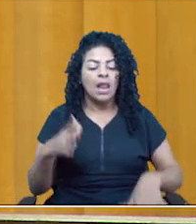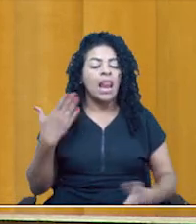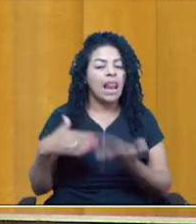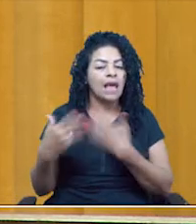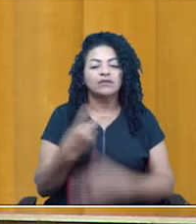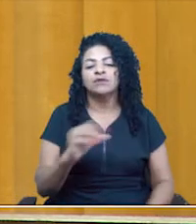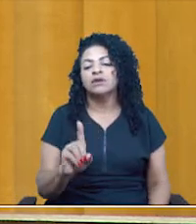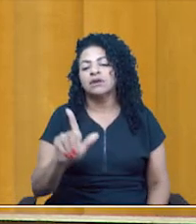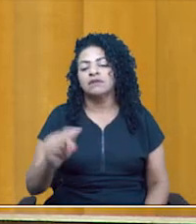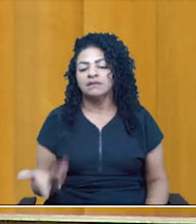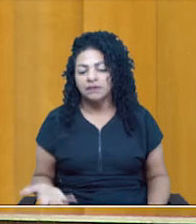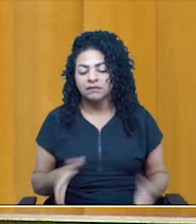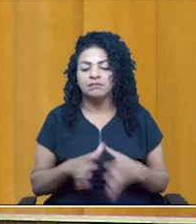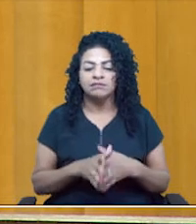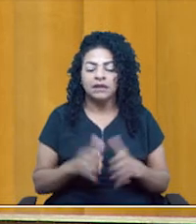vamos...